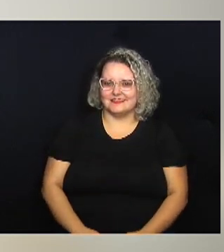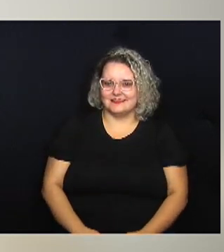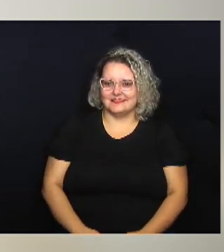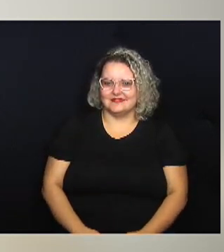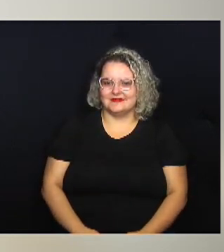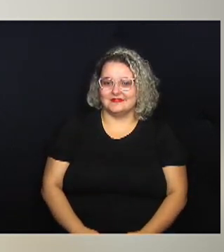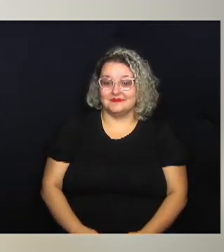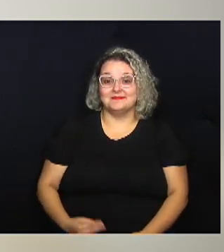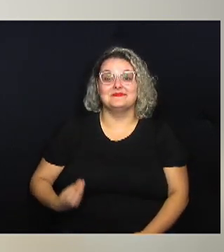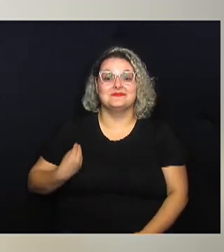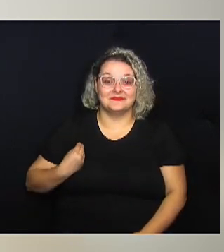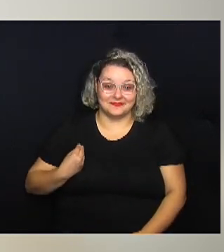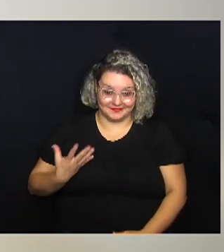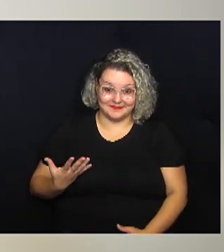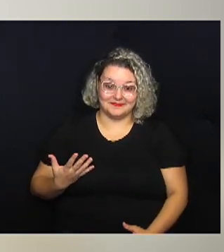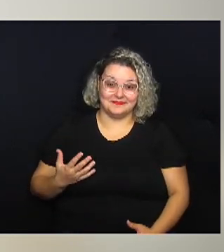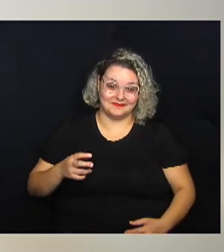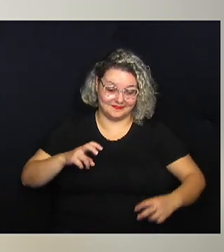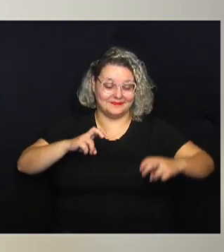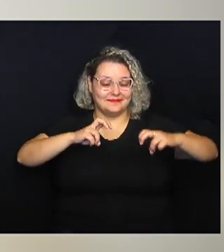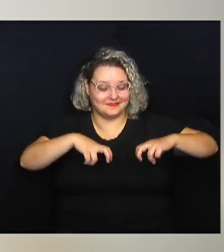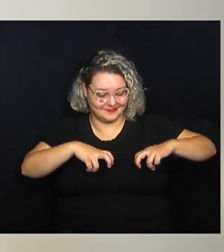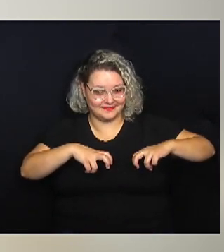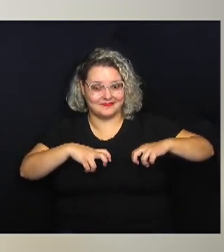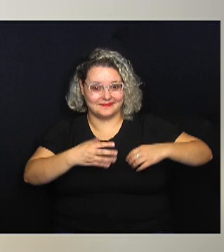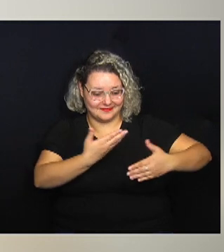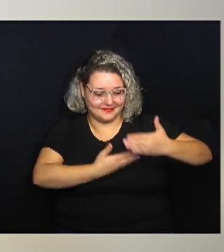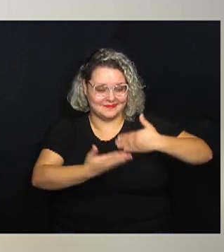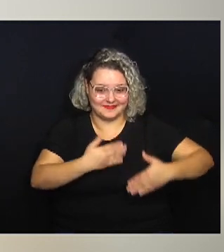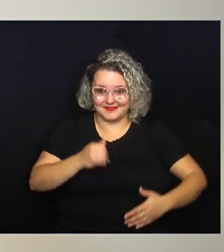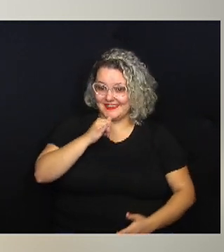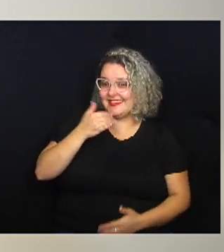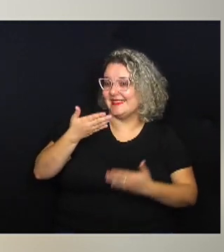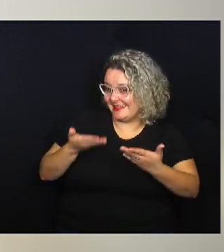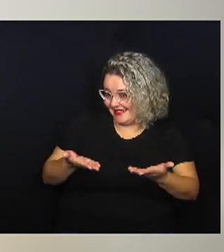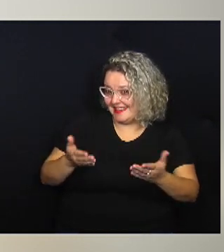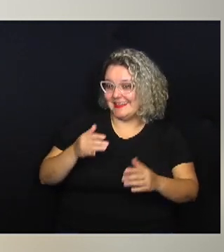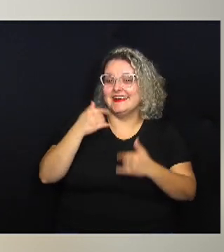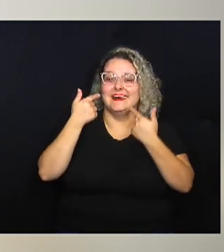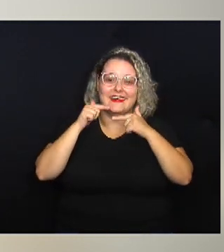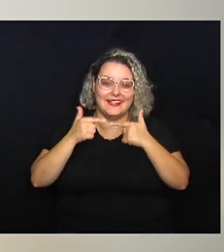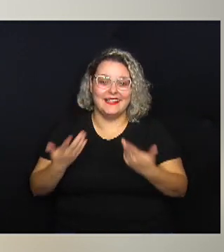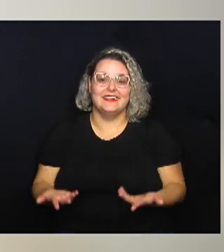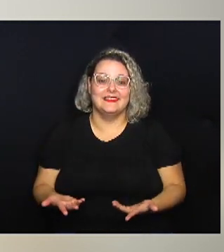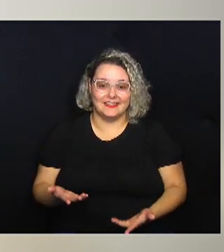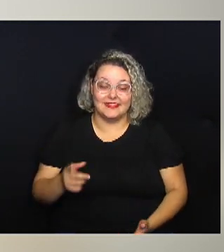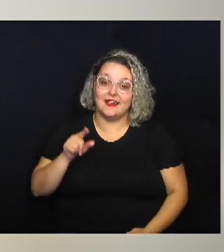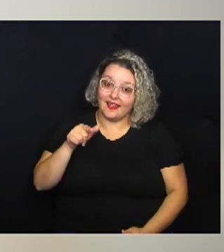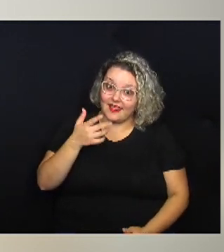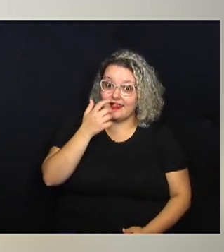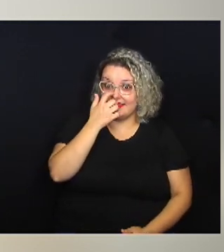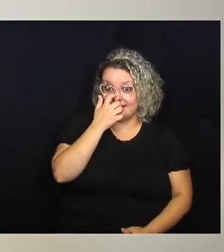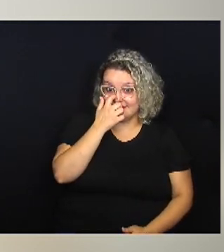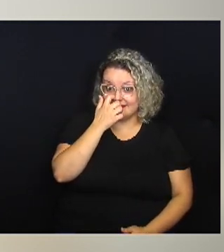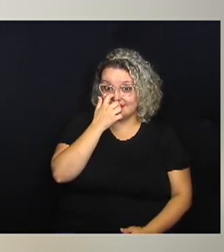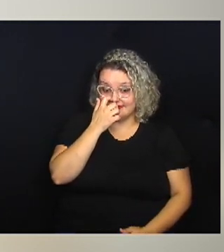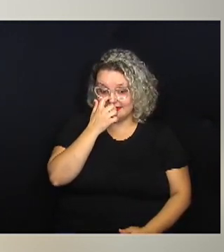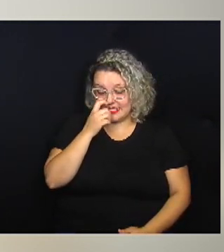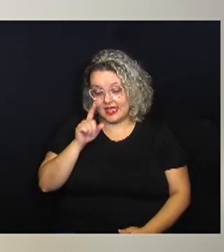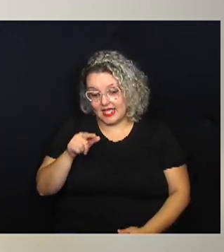ao vivo uma confraternização na Itália É mas é sempre um